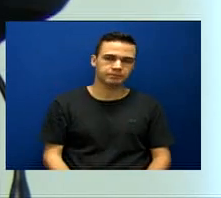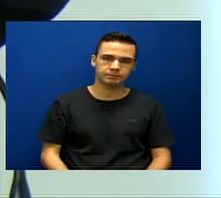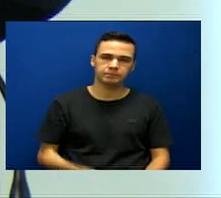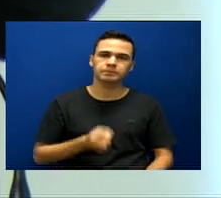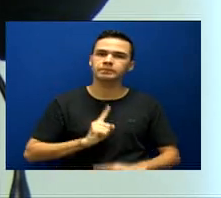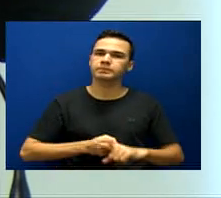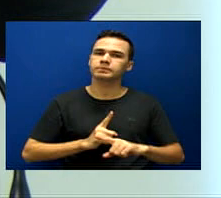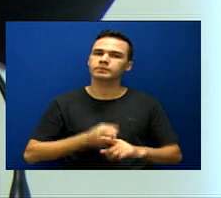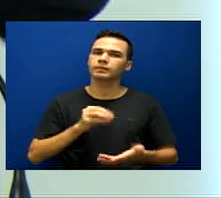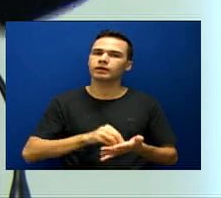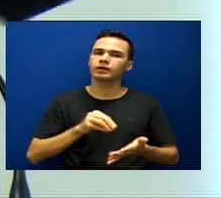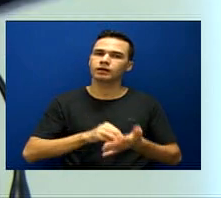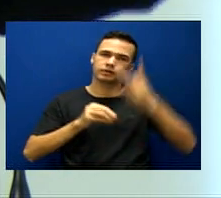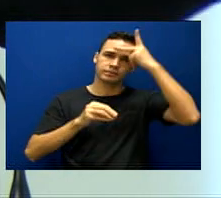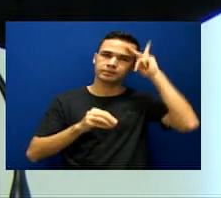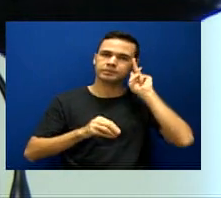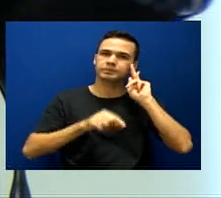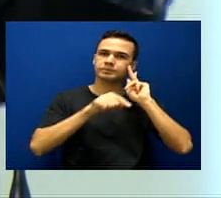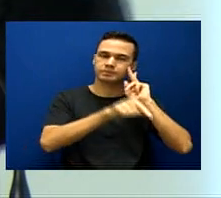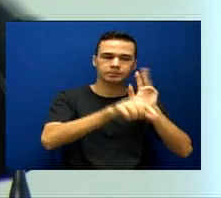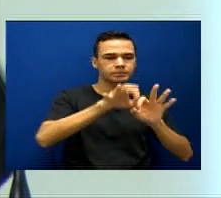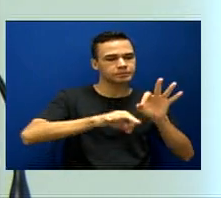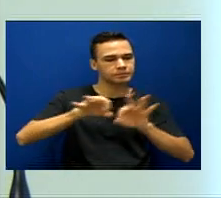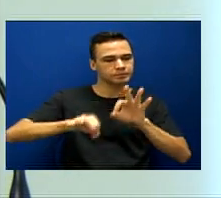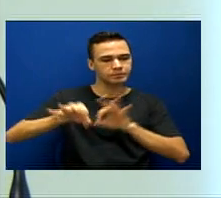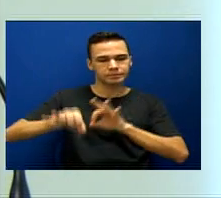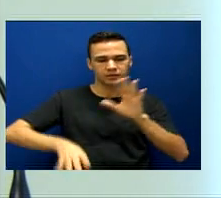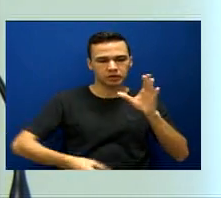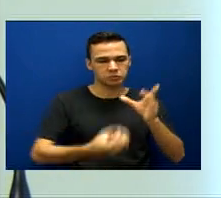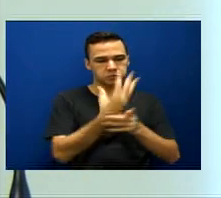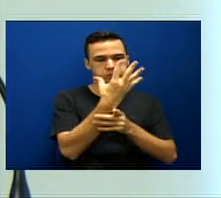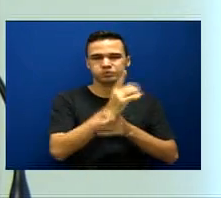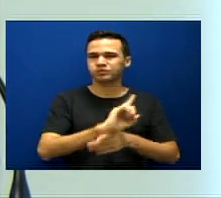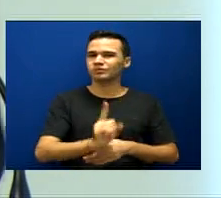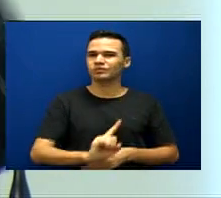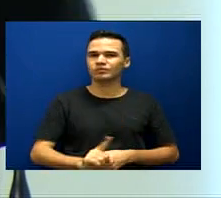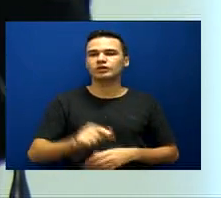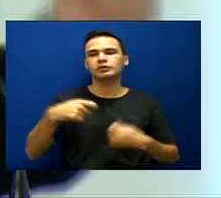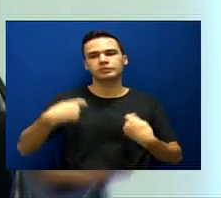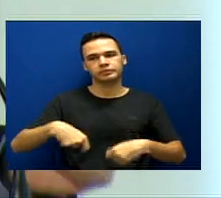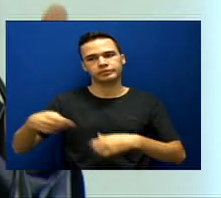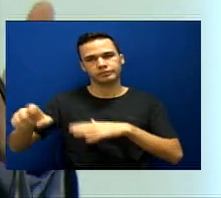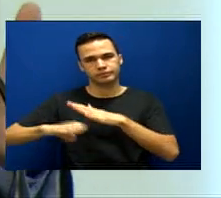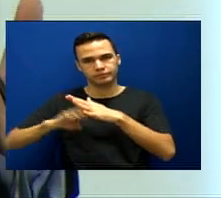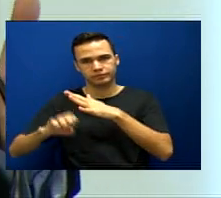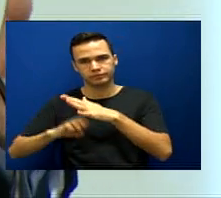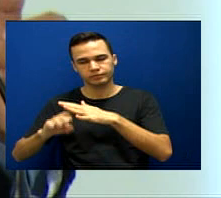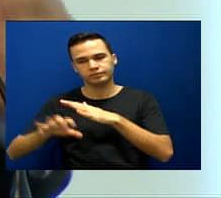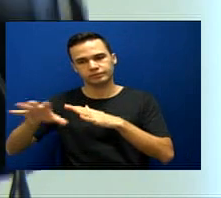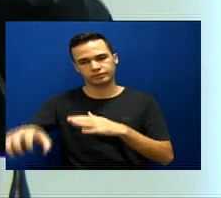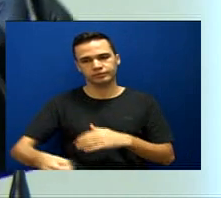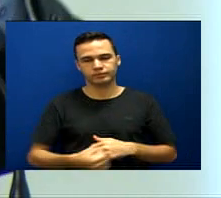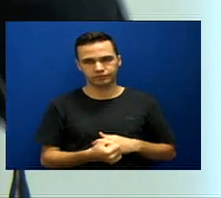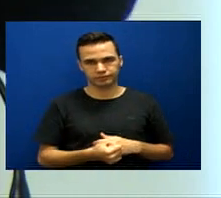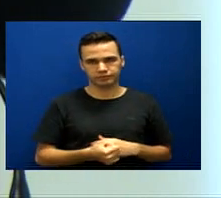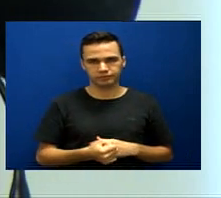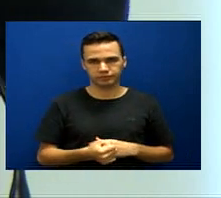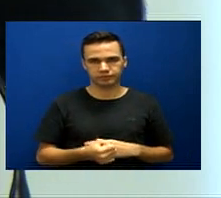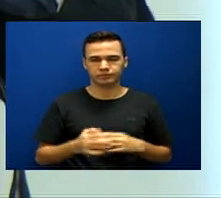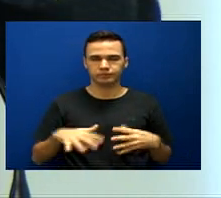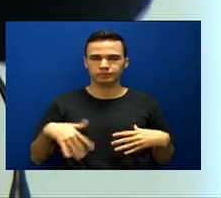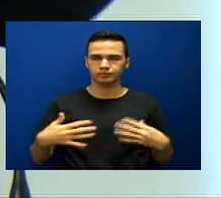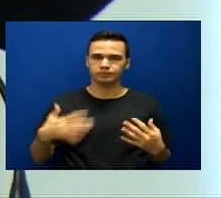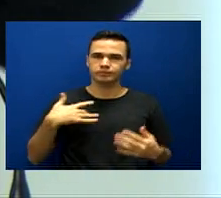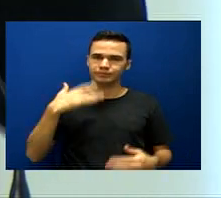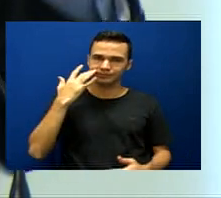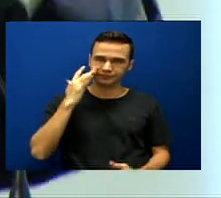por falta de pessoal, de desenvolver esses projetos. Está sendo obrigado a contratar, inclusive, muitos dos projetos. Então, isso é